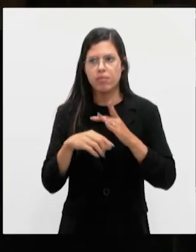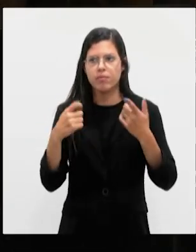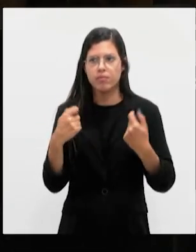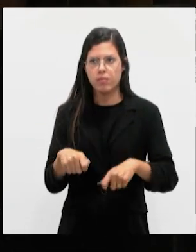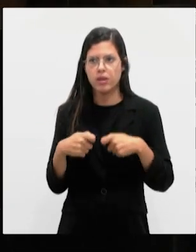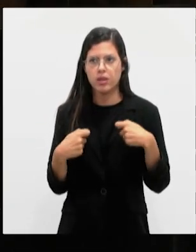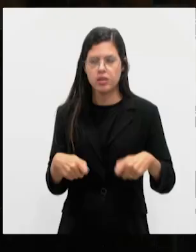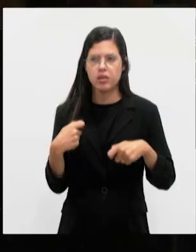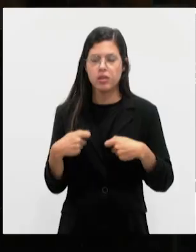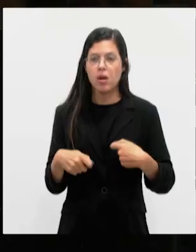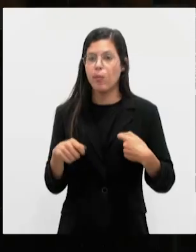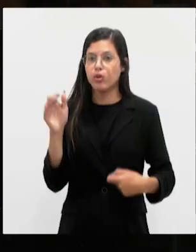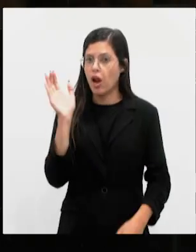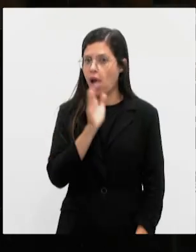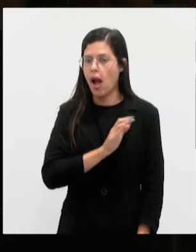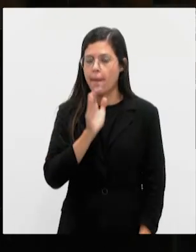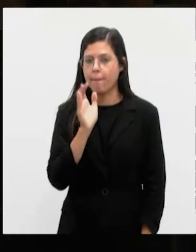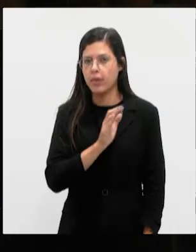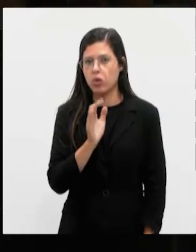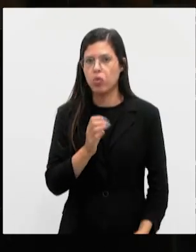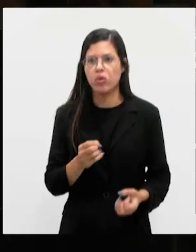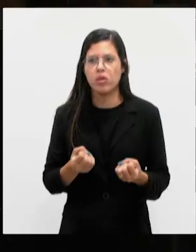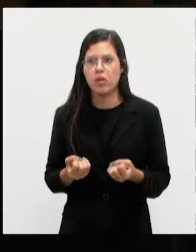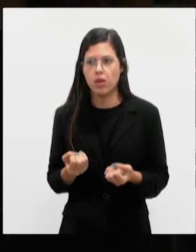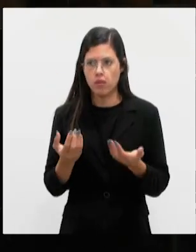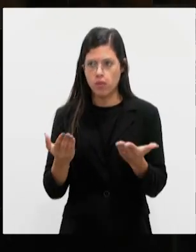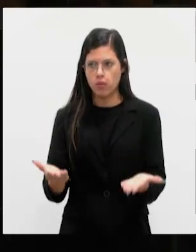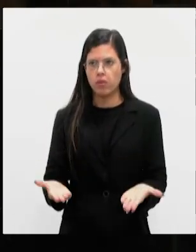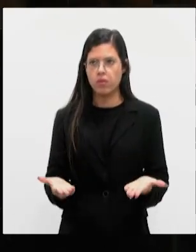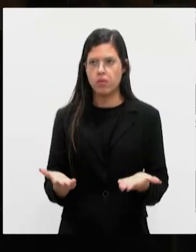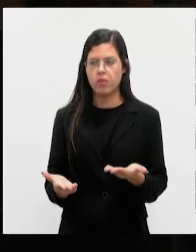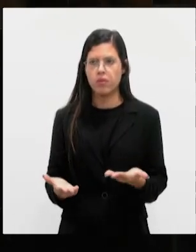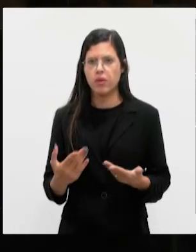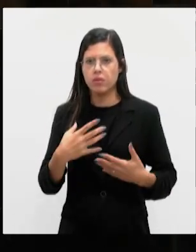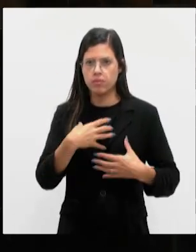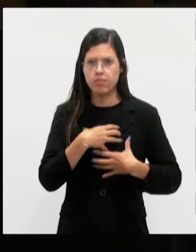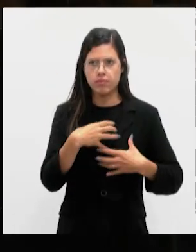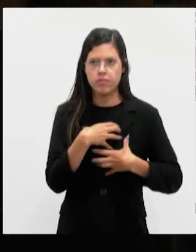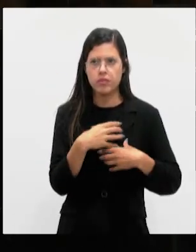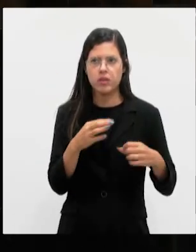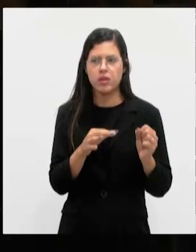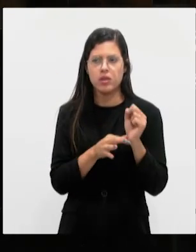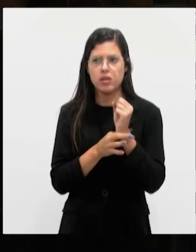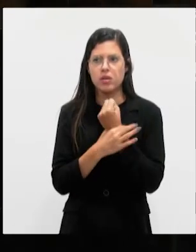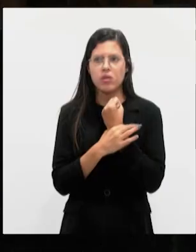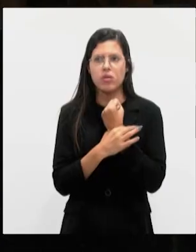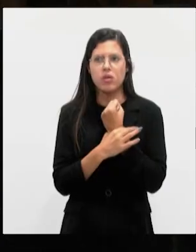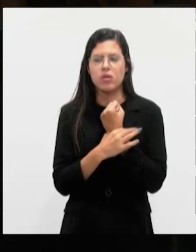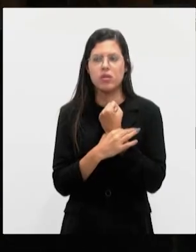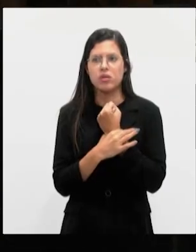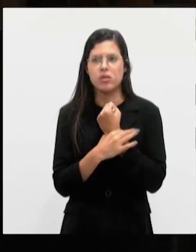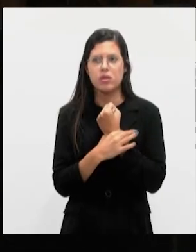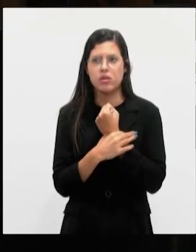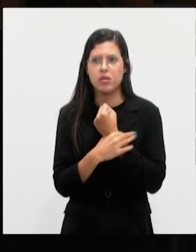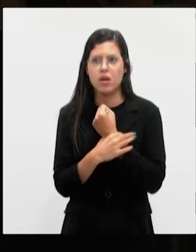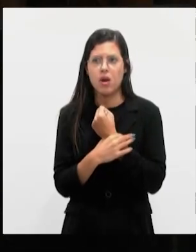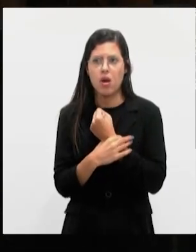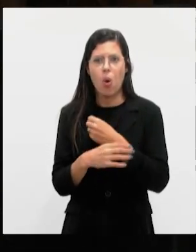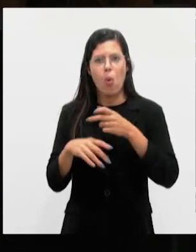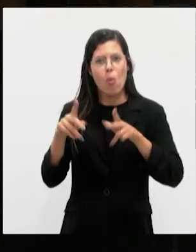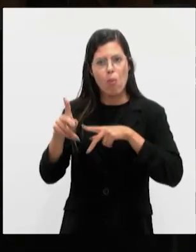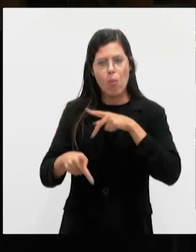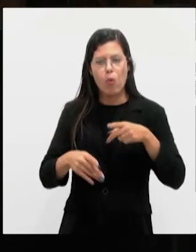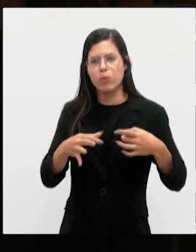Precisamos, o quanto antes, devolver a sensação de segurança ao morador do subúrbio